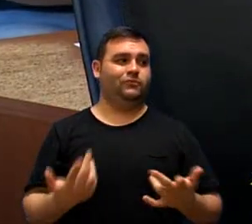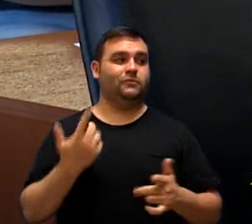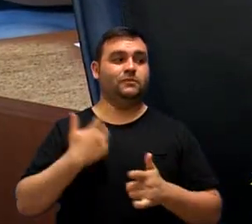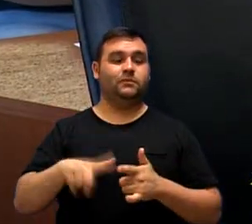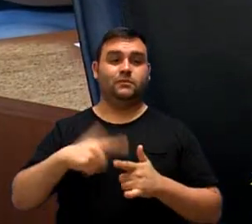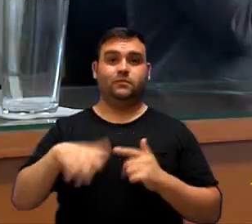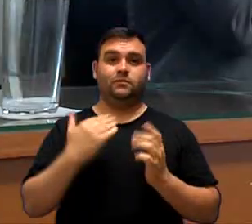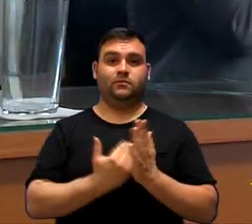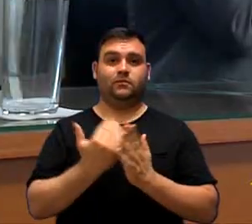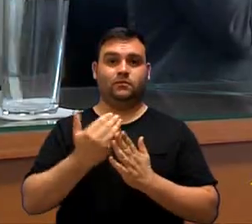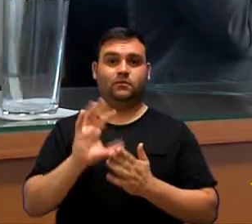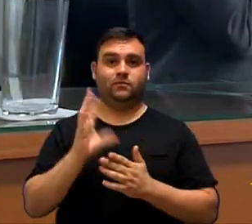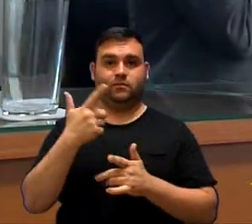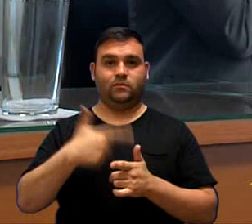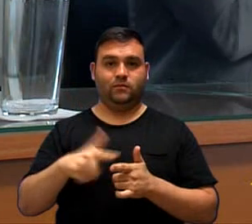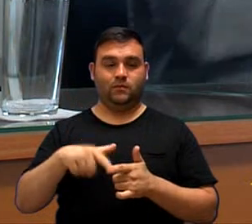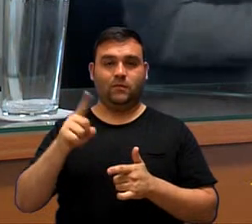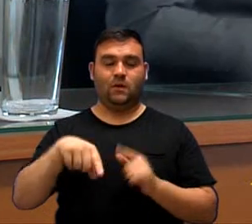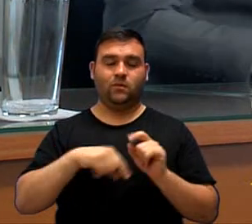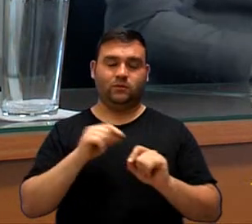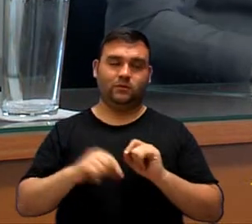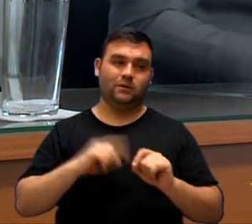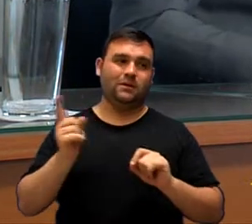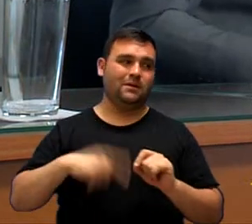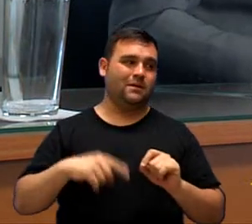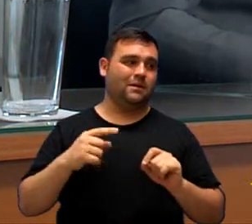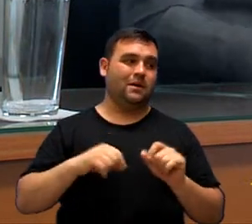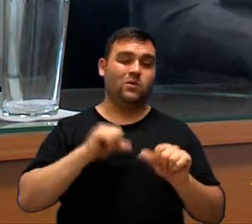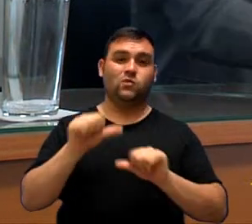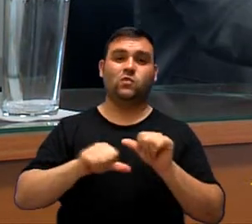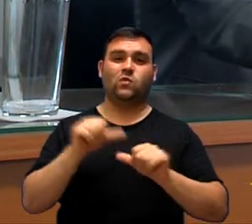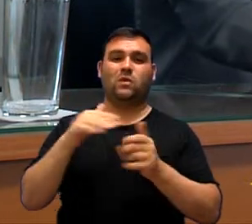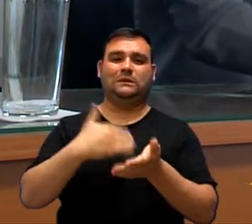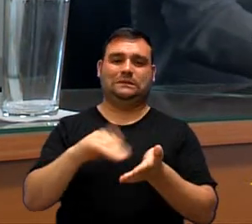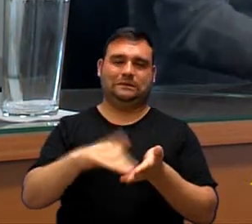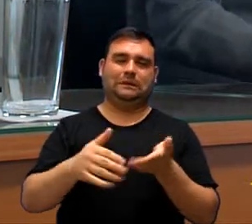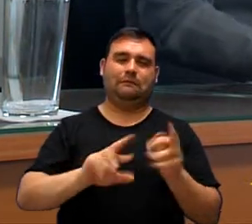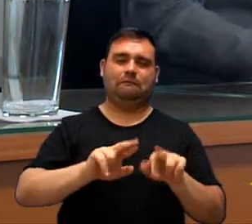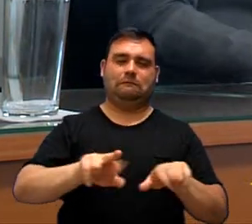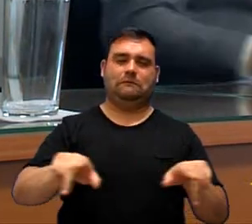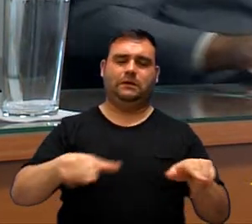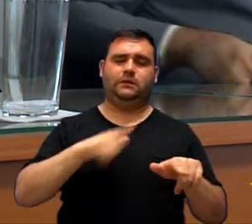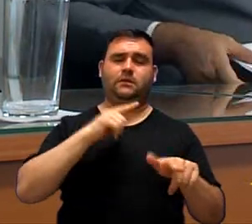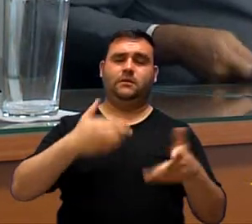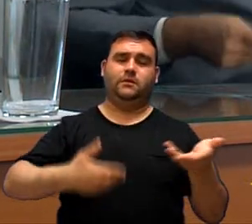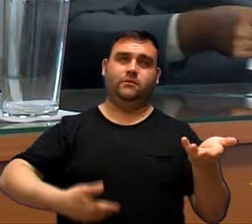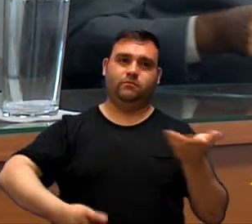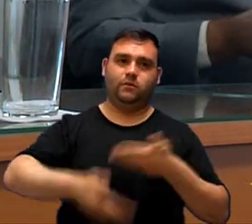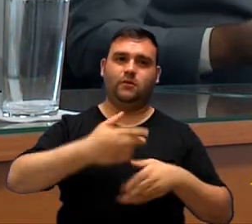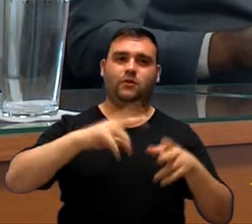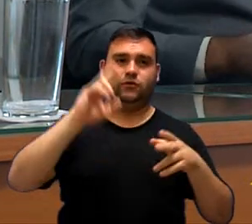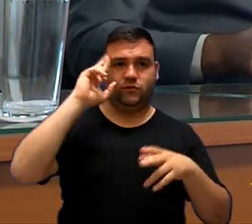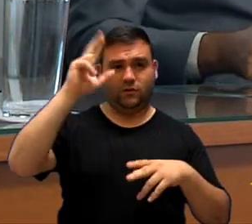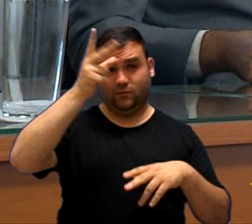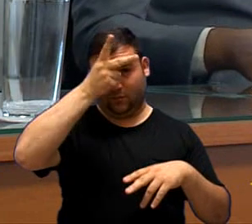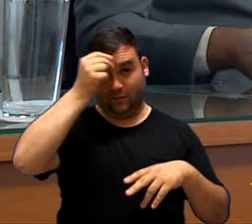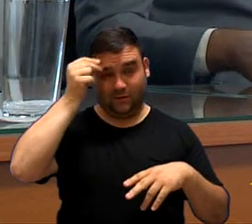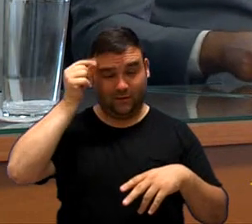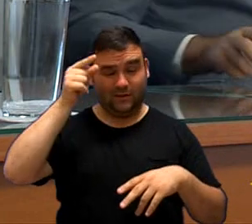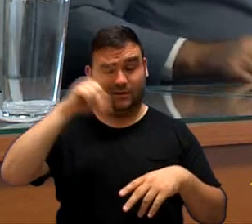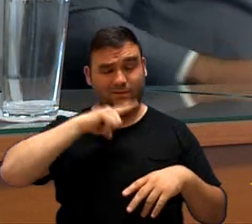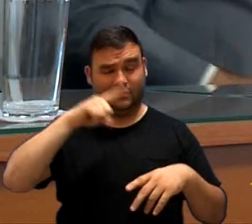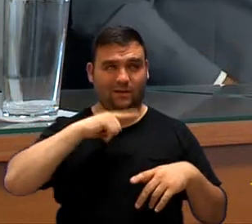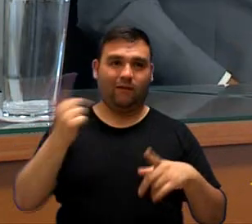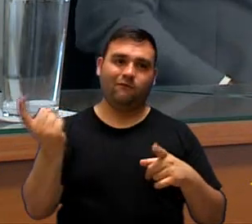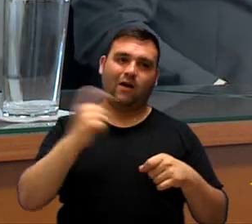grandes problemas para isso ter acontecido, acredito, tenha sido a grande troca de secretariado, grande troca de chefe do Poder Executivo, e vai